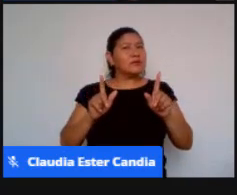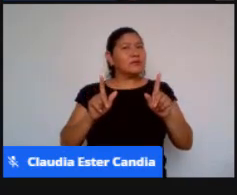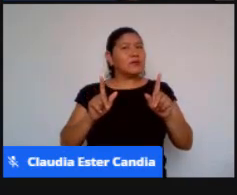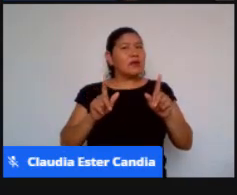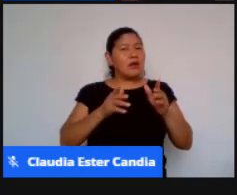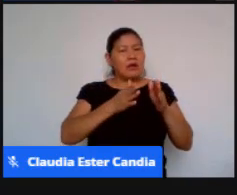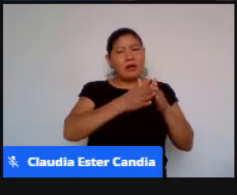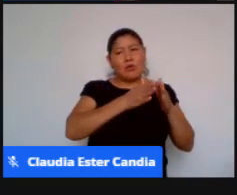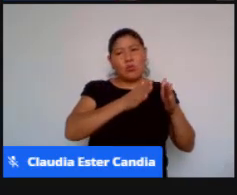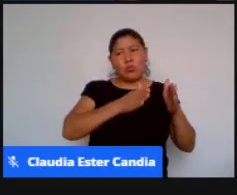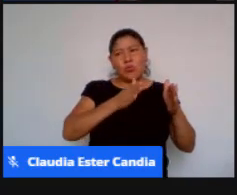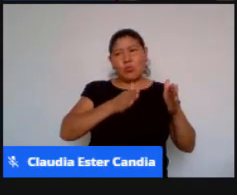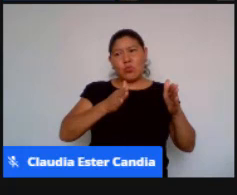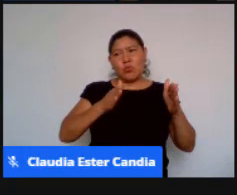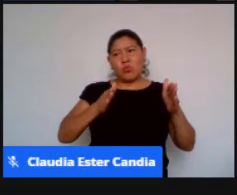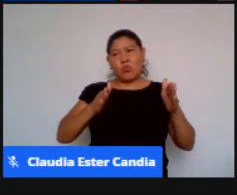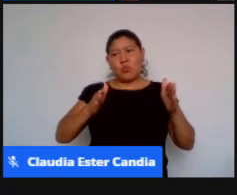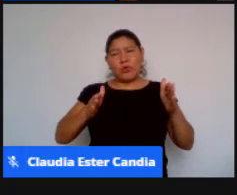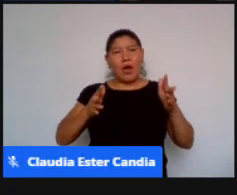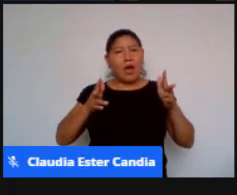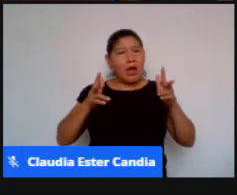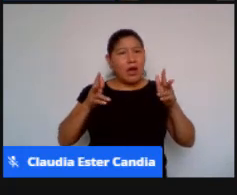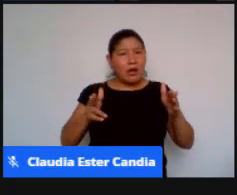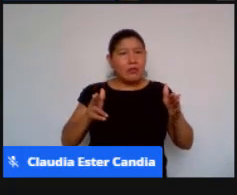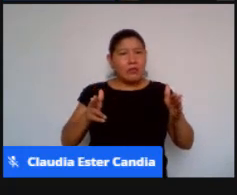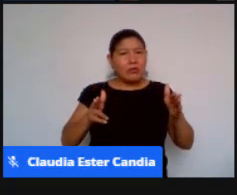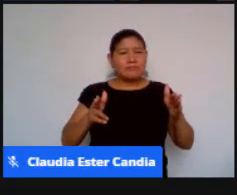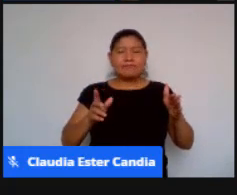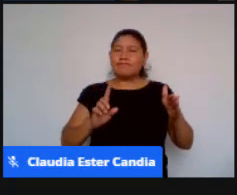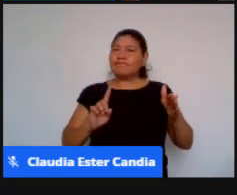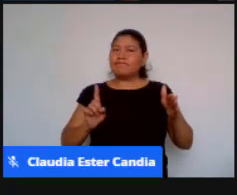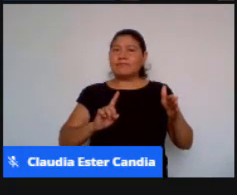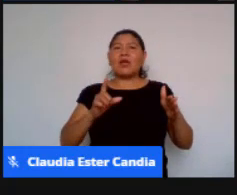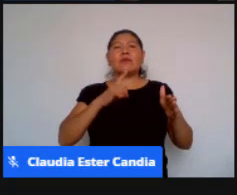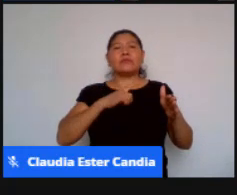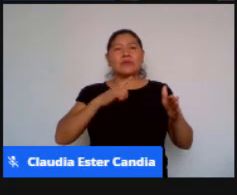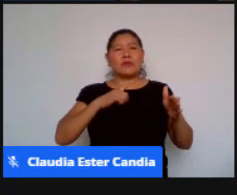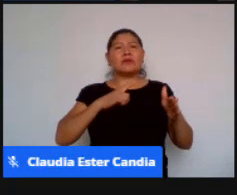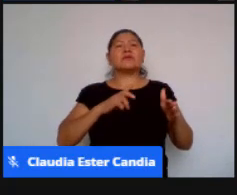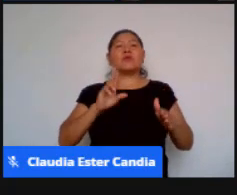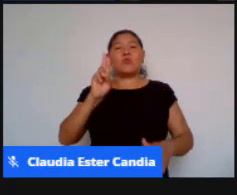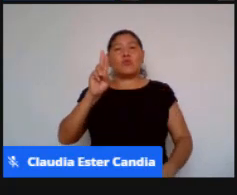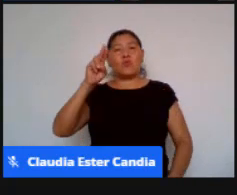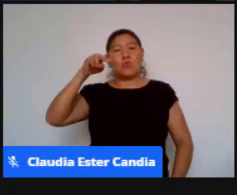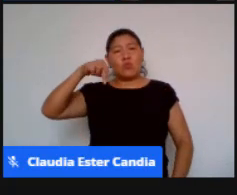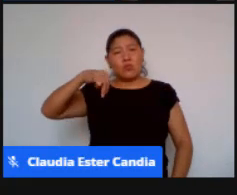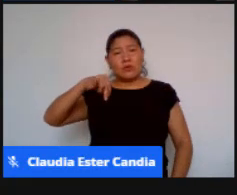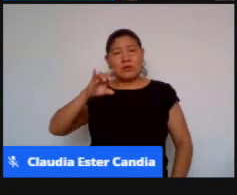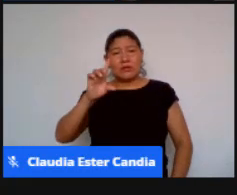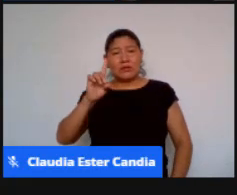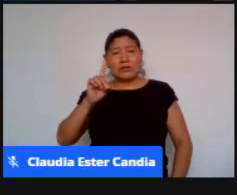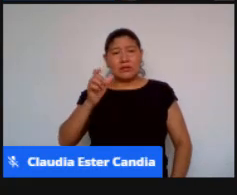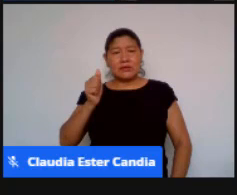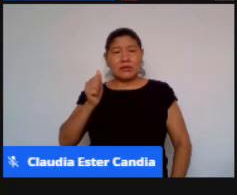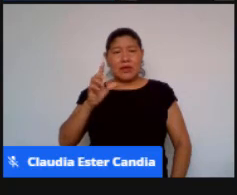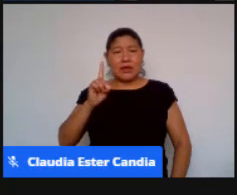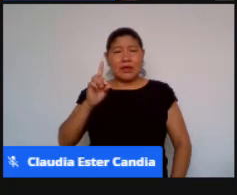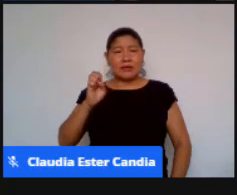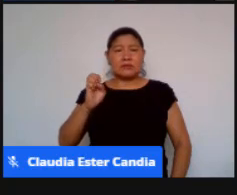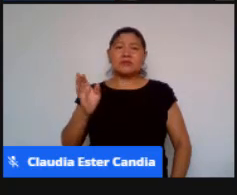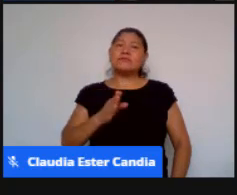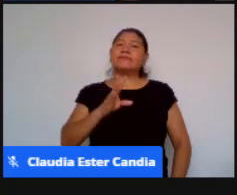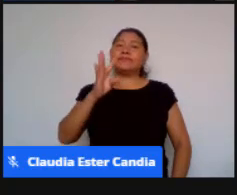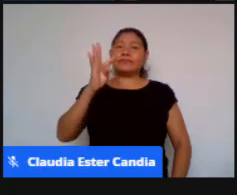sequências. O que dão sequências são as unidades temáticas. Então, quando eu observo a unidade